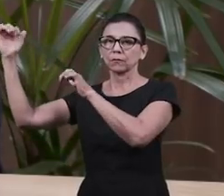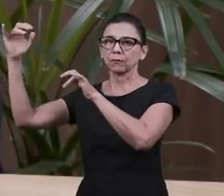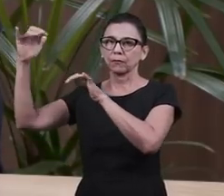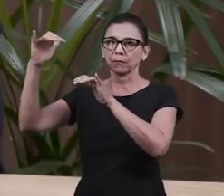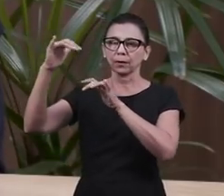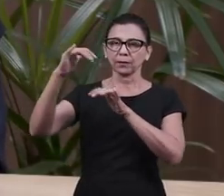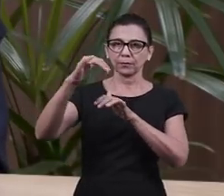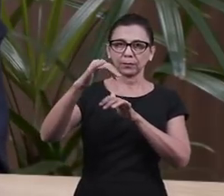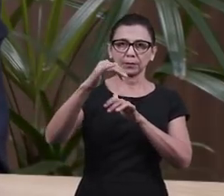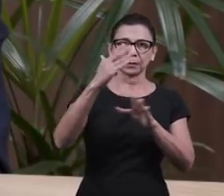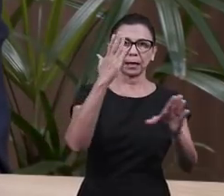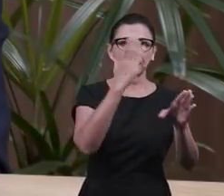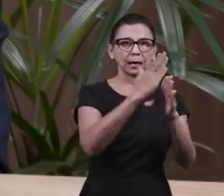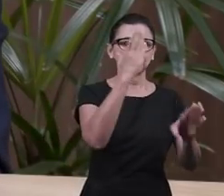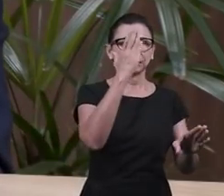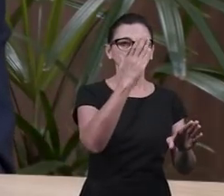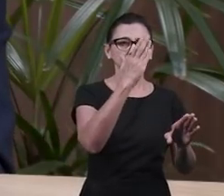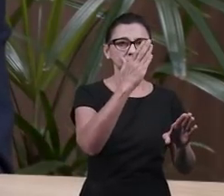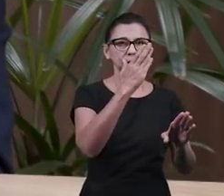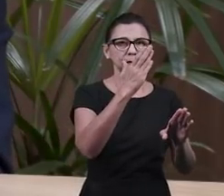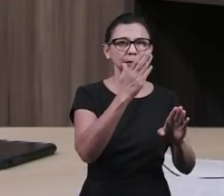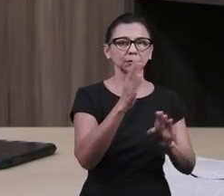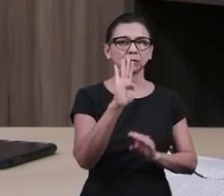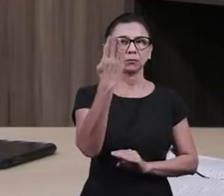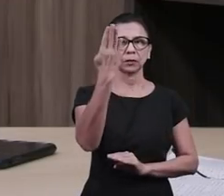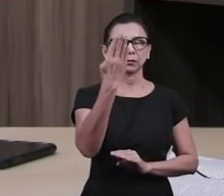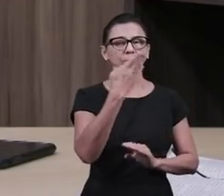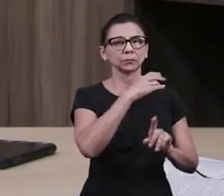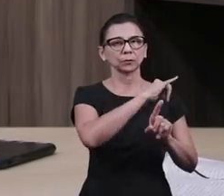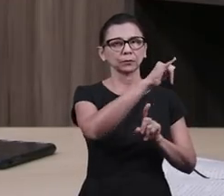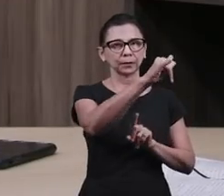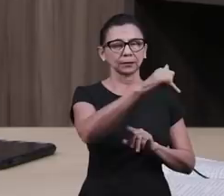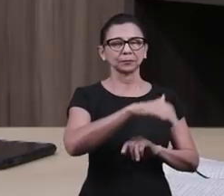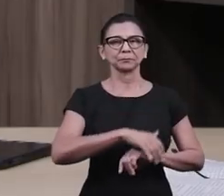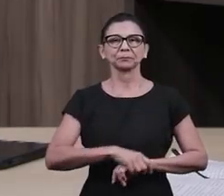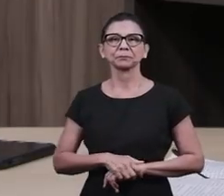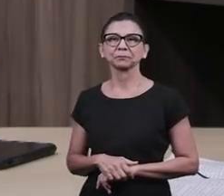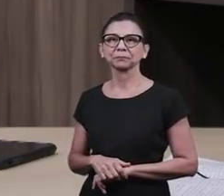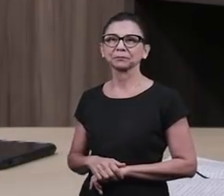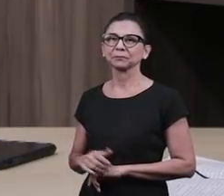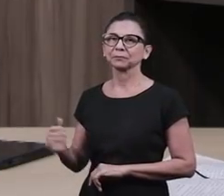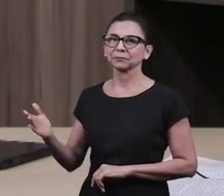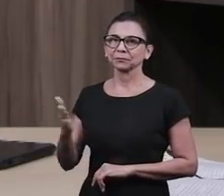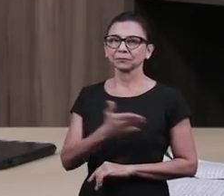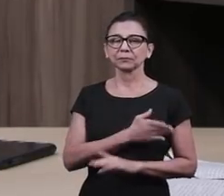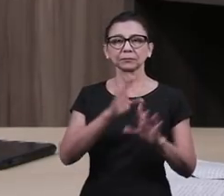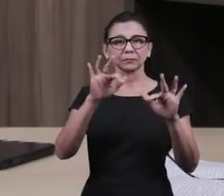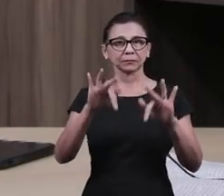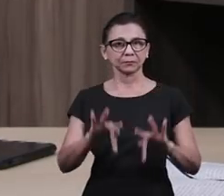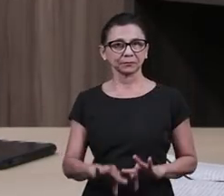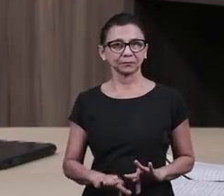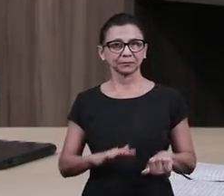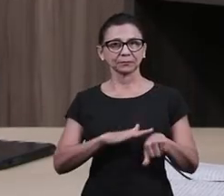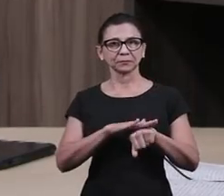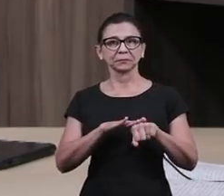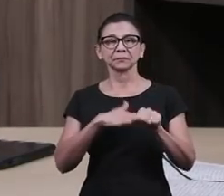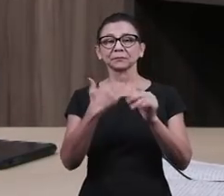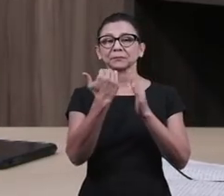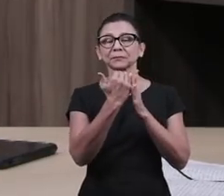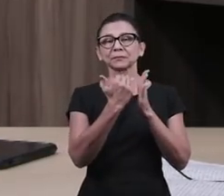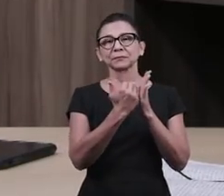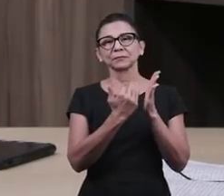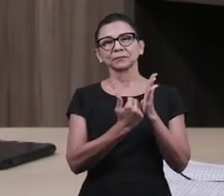desses dois momentos. Perfeito, maravilha. Muito bem, estamos chegando ao final de mais uma edição do programa Conversas Bíblicas